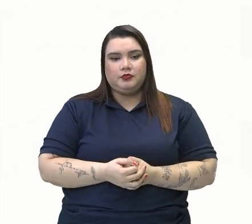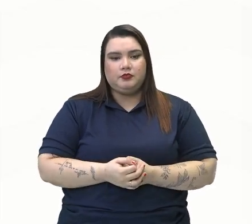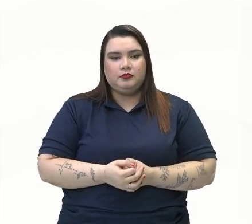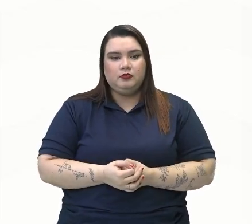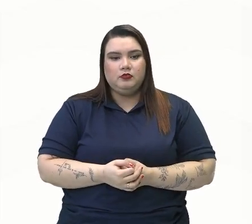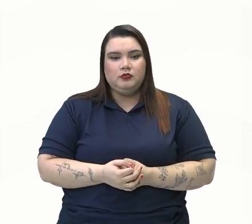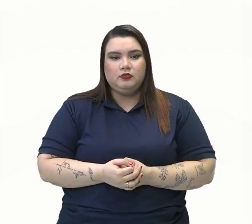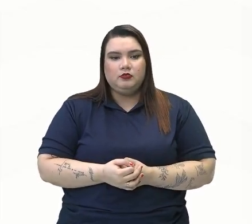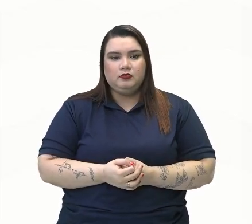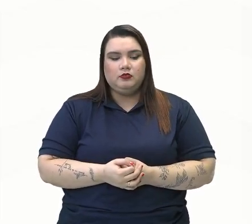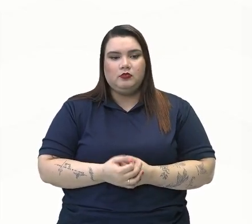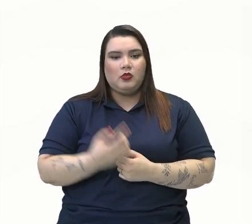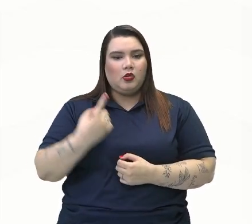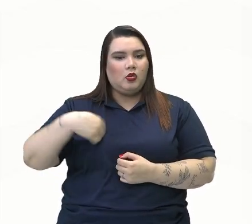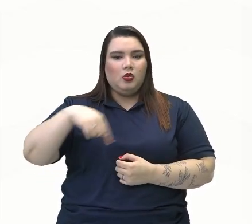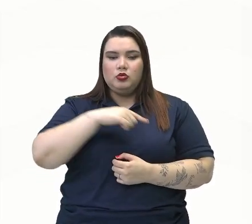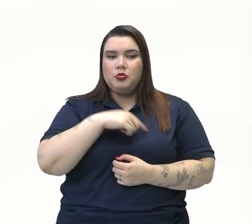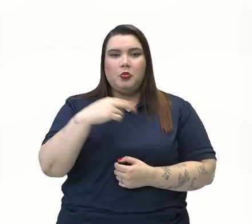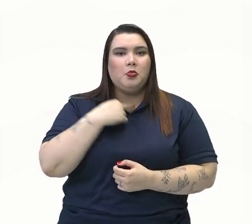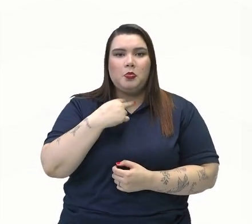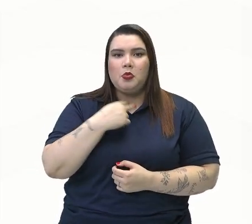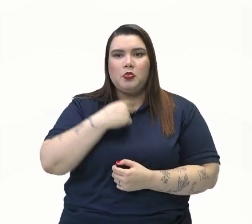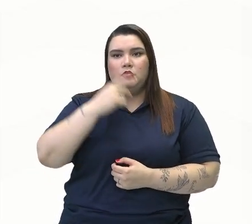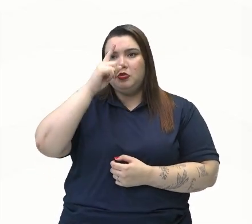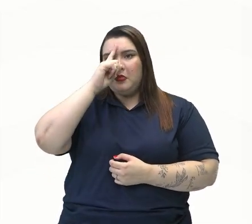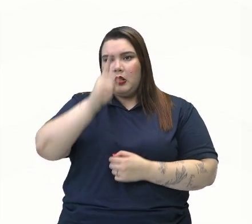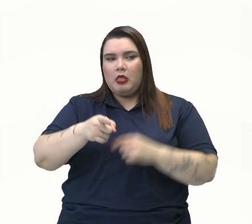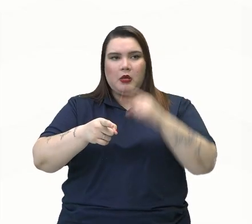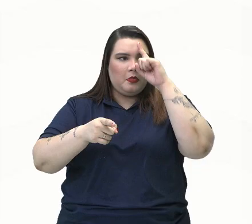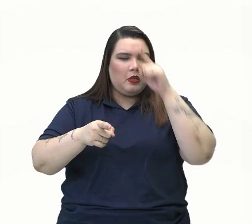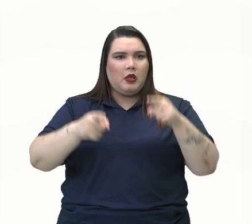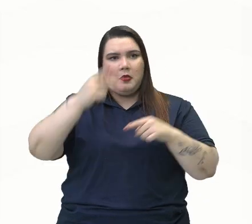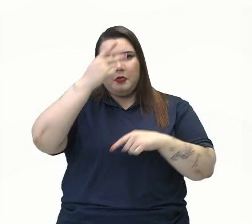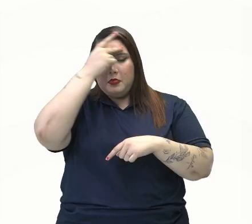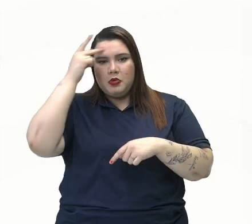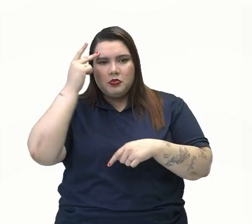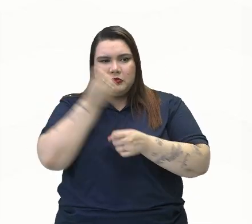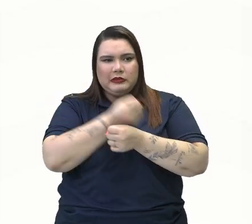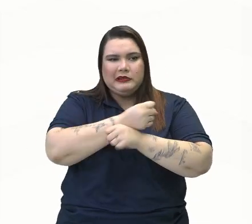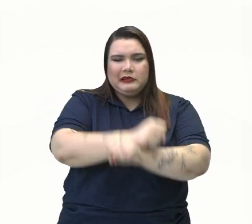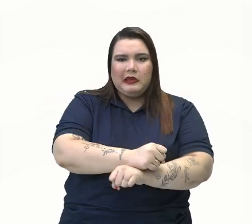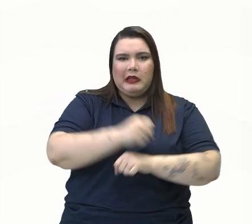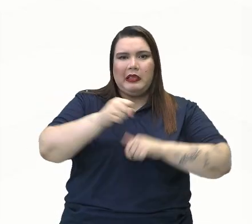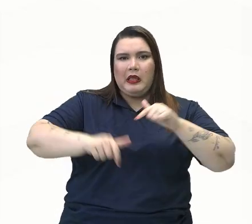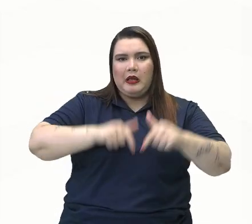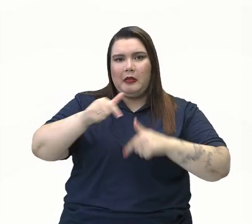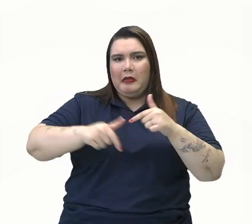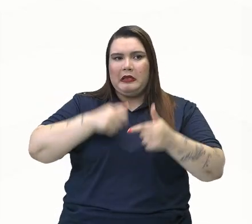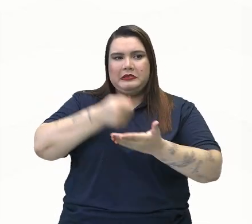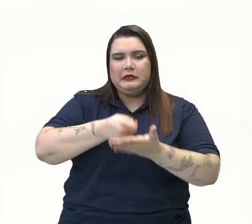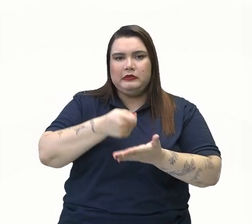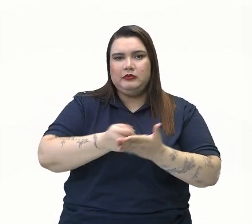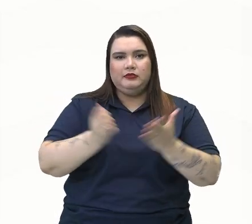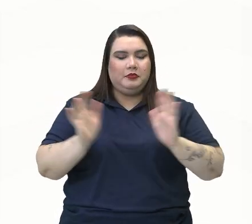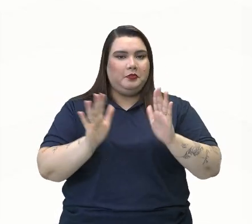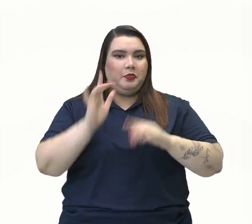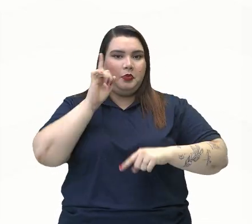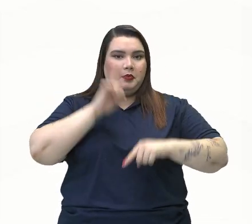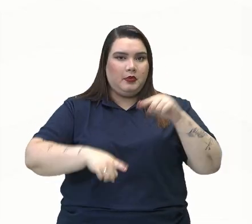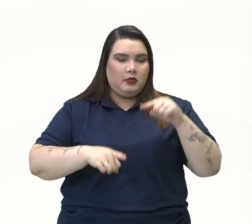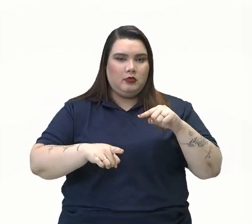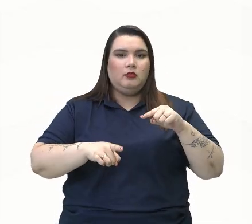anyone our slave. E nós não podemos fazer ninguém de escravo, tá certo? Ou escravizar ninguém. Então, no slavery é